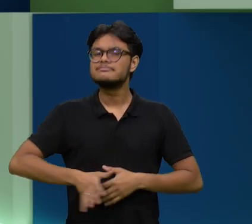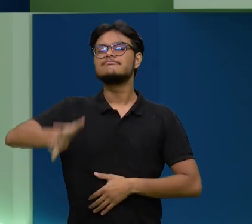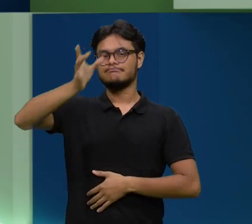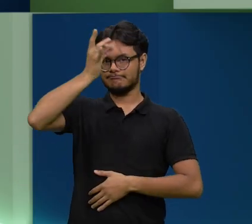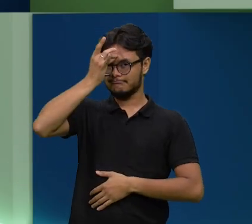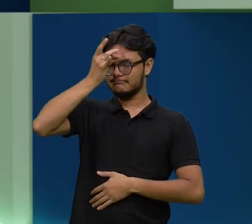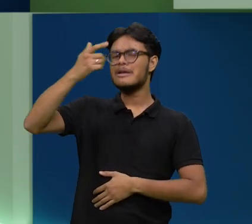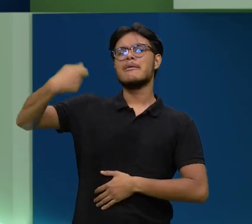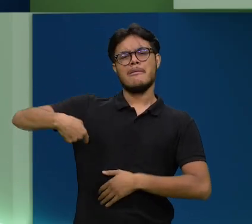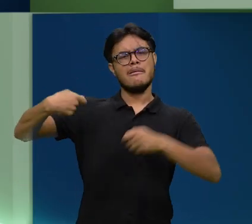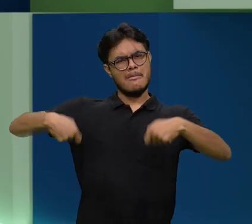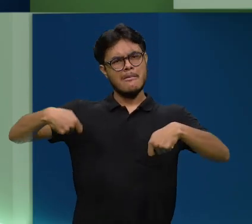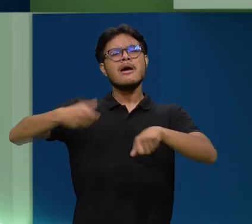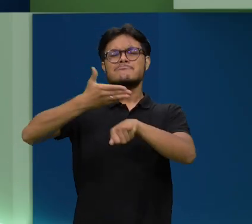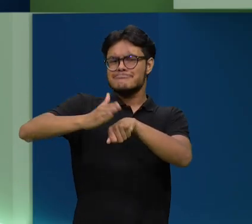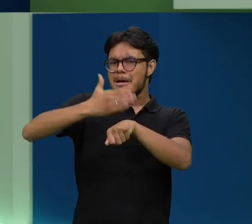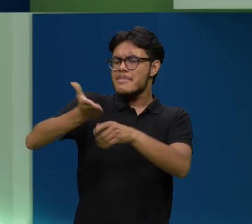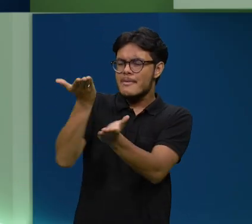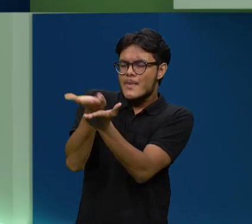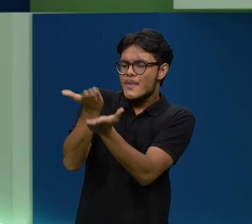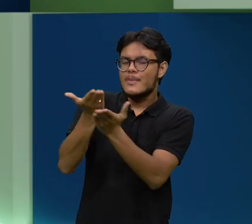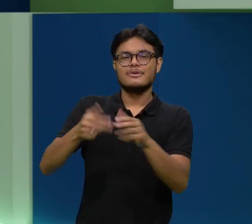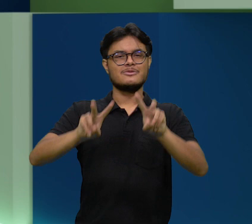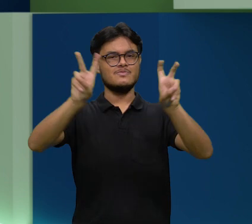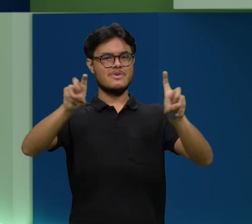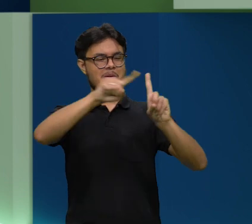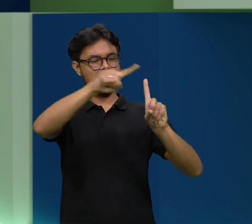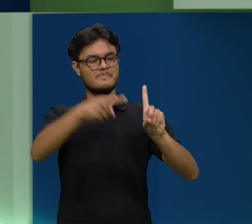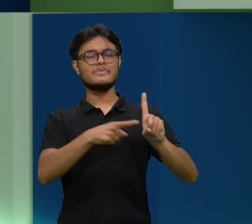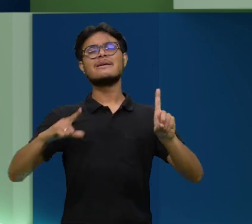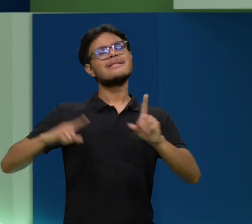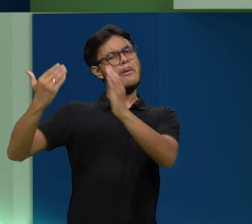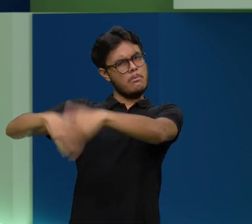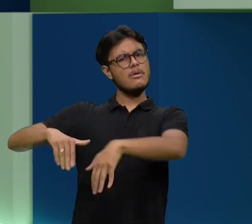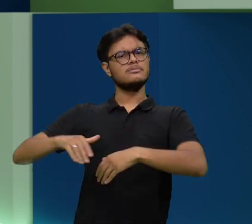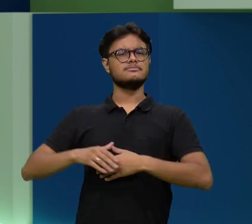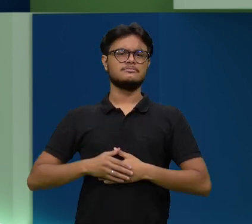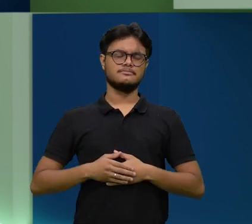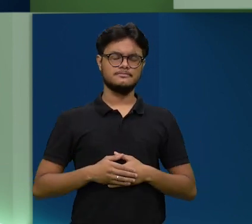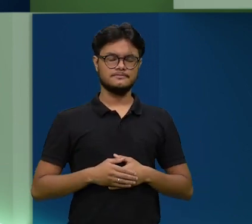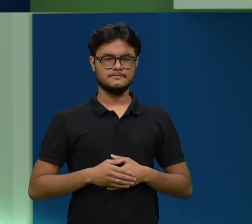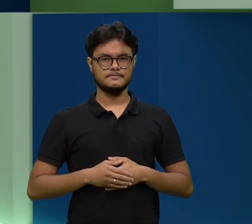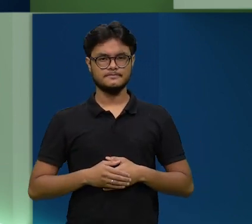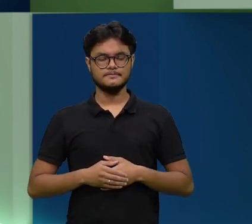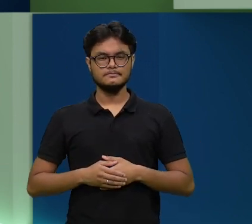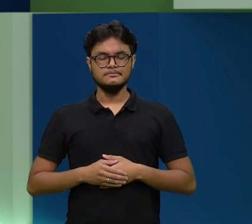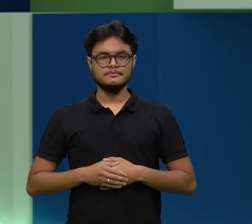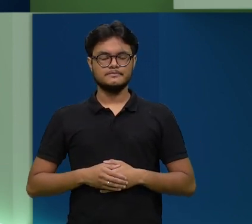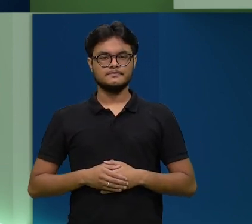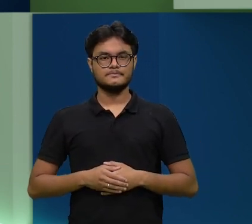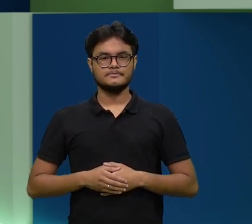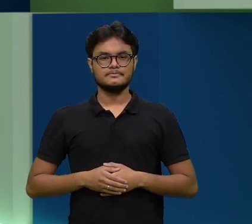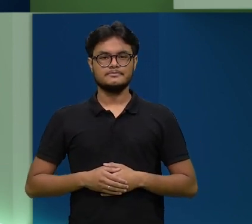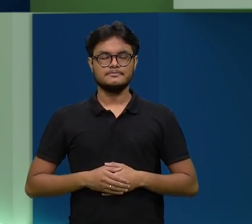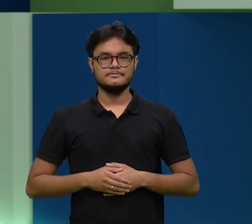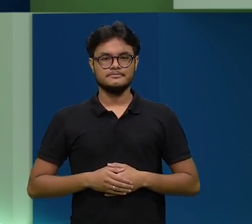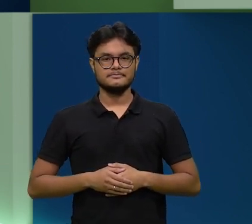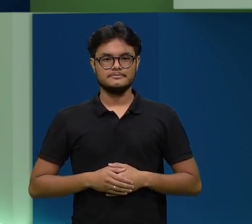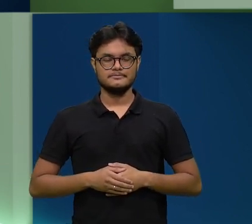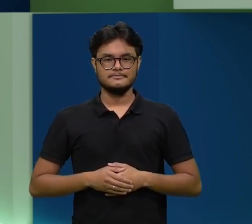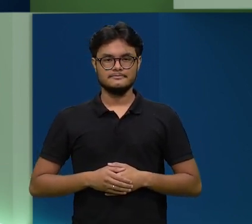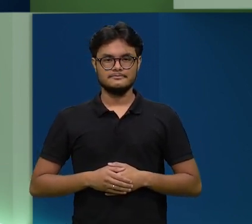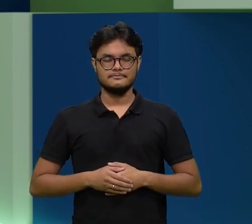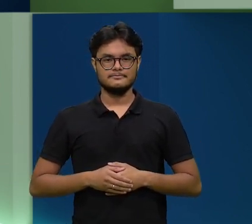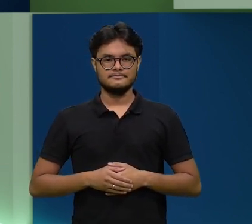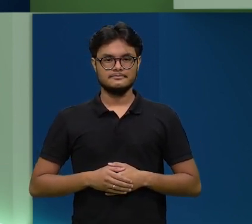detalhes, estão extremamente importantes sobre gestação, que pode constar na sua prova ali. Beleza? Vamos continuar nossa viagem na